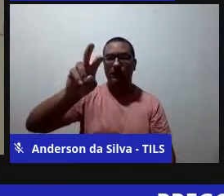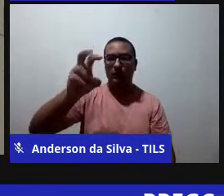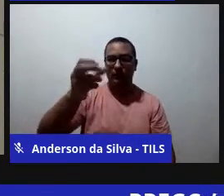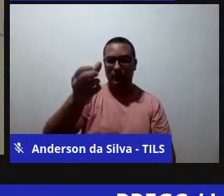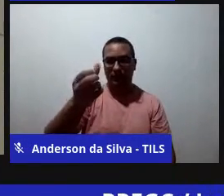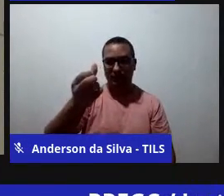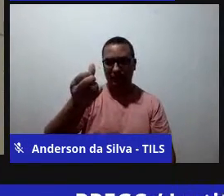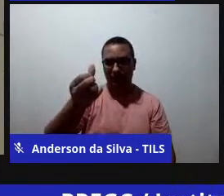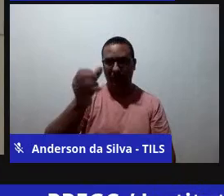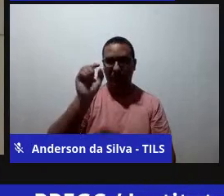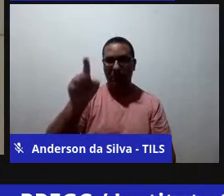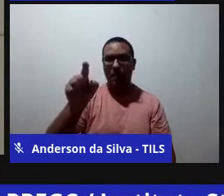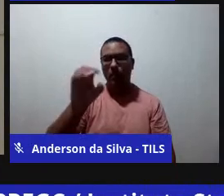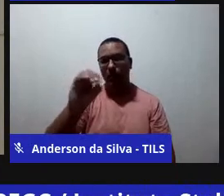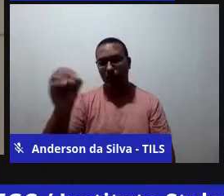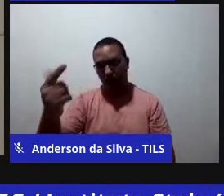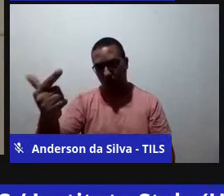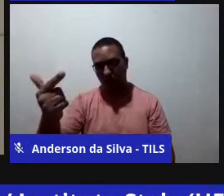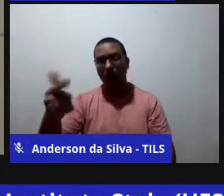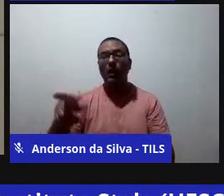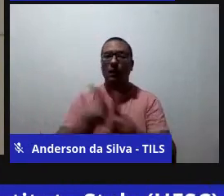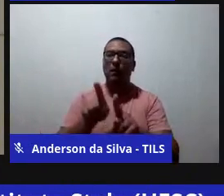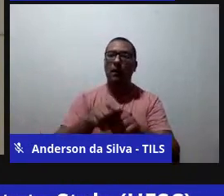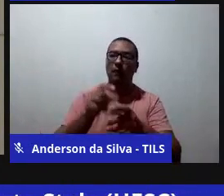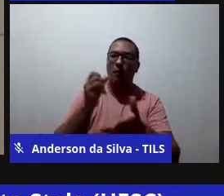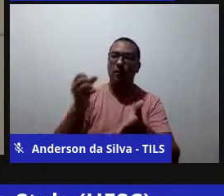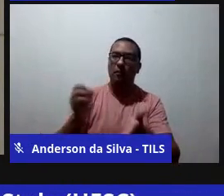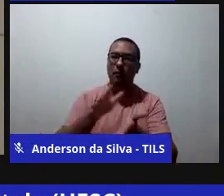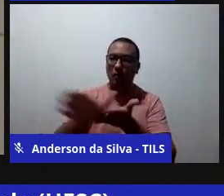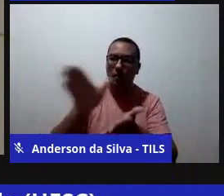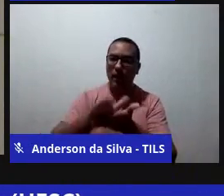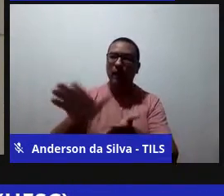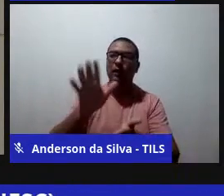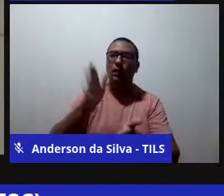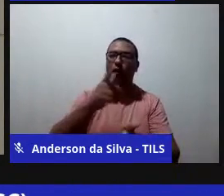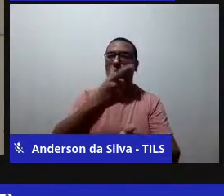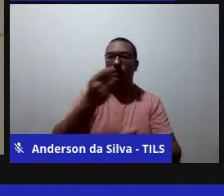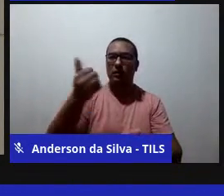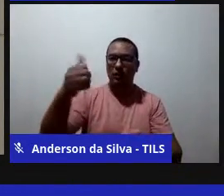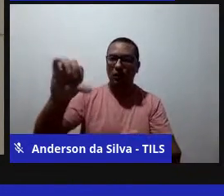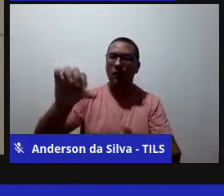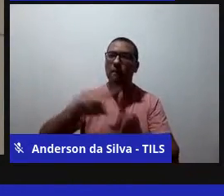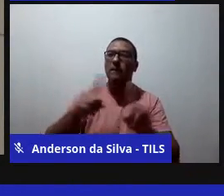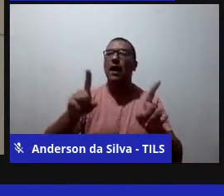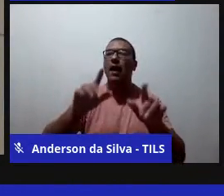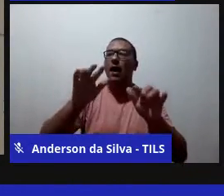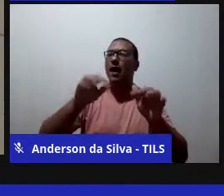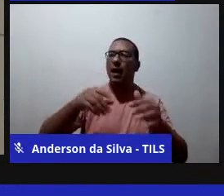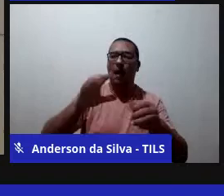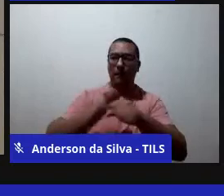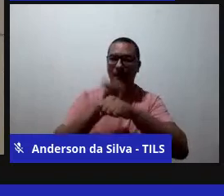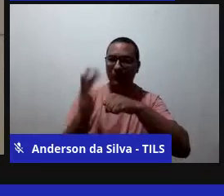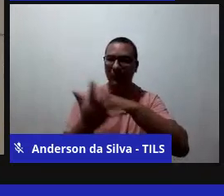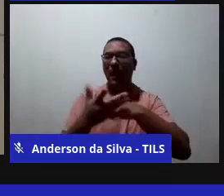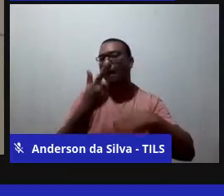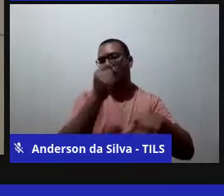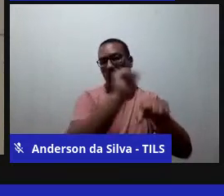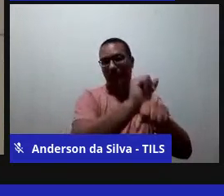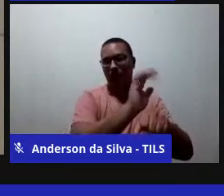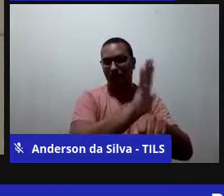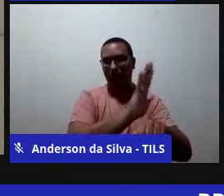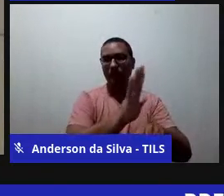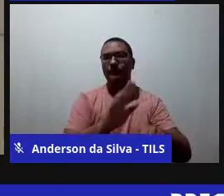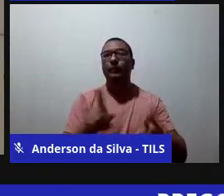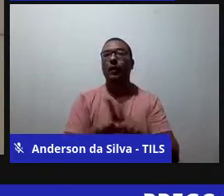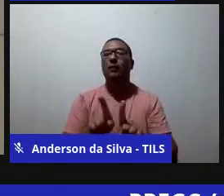de 2019, foi publicada, mas com a pandemia ela não teve grande relevância. É sistemas de gestão de inovação,